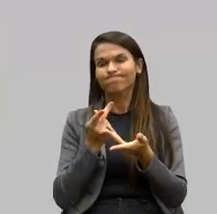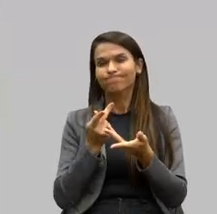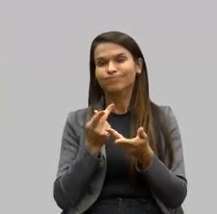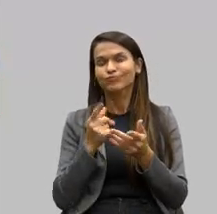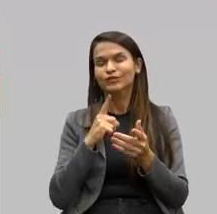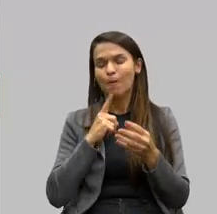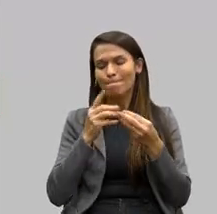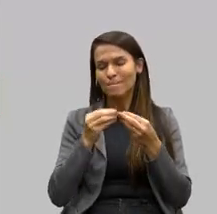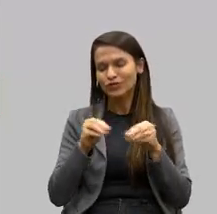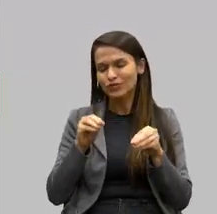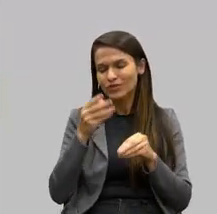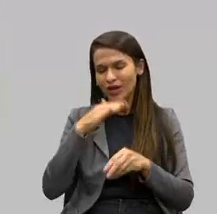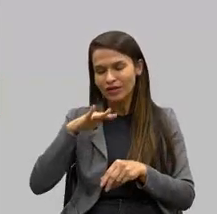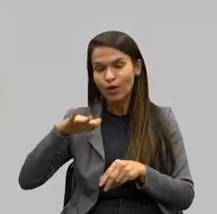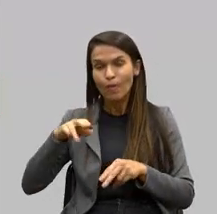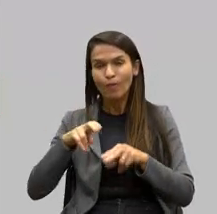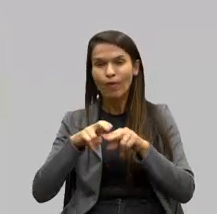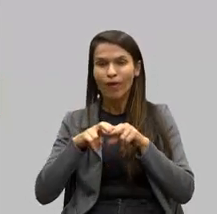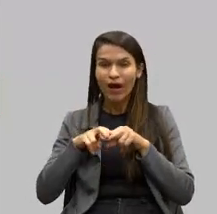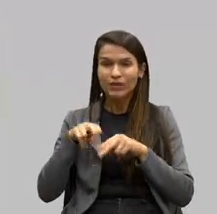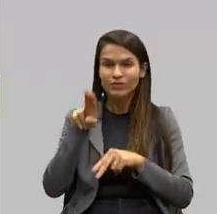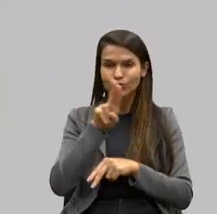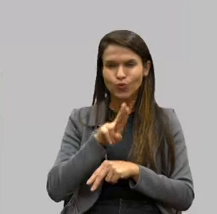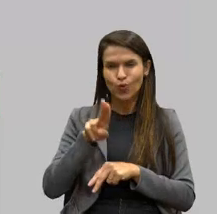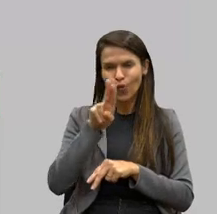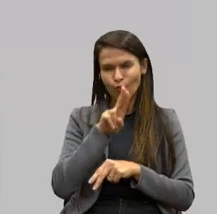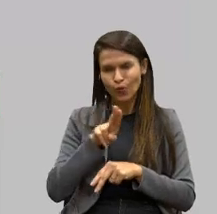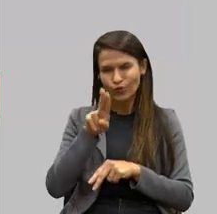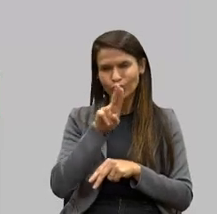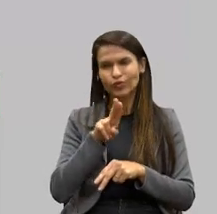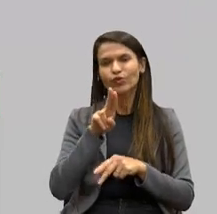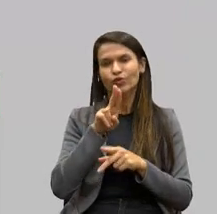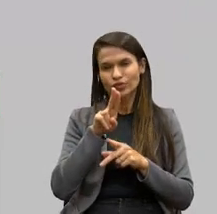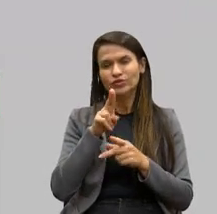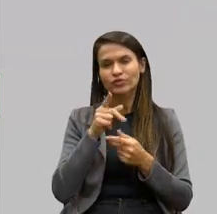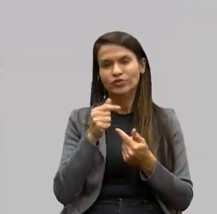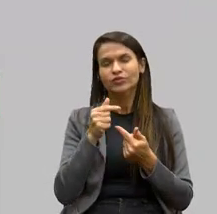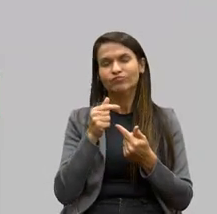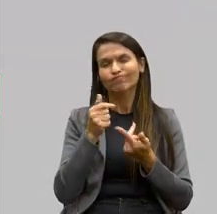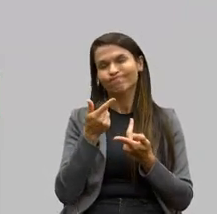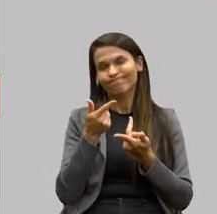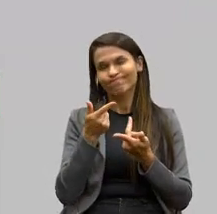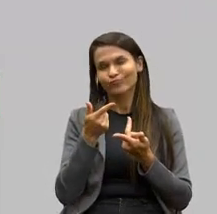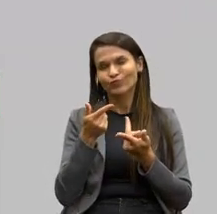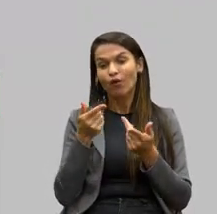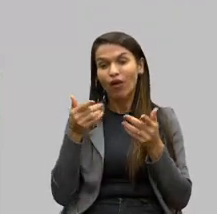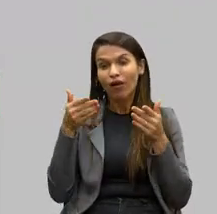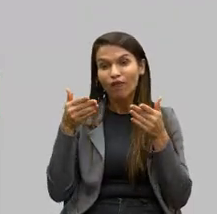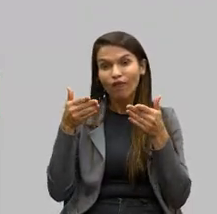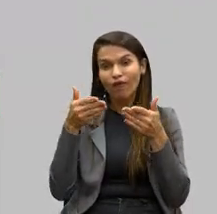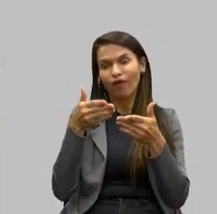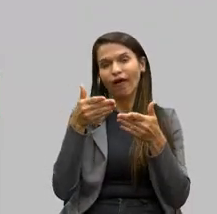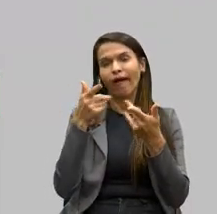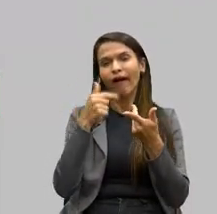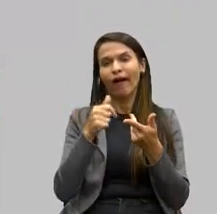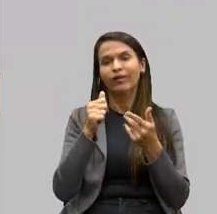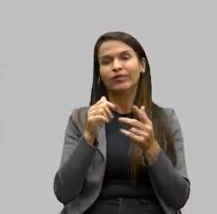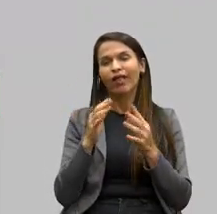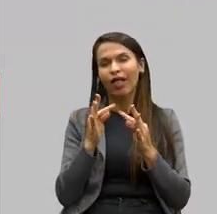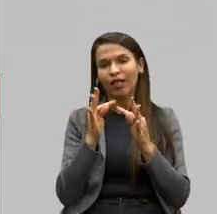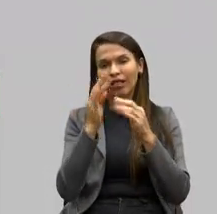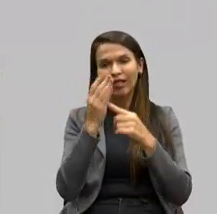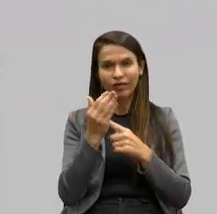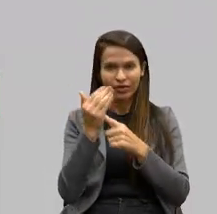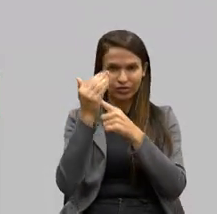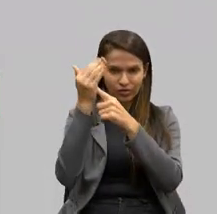pelo excessivo tempo que passa diante das telas. Então, eu penso que esse é um tema, gente,